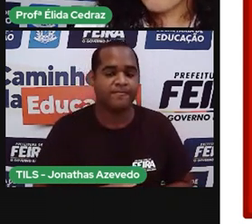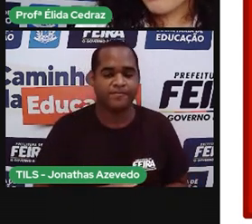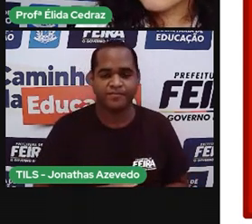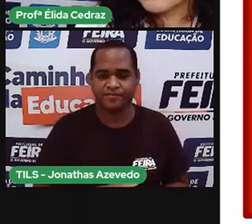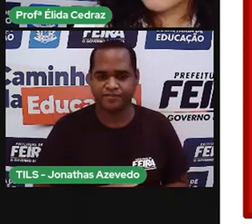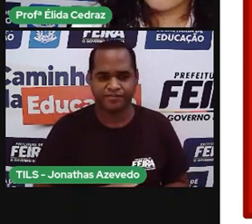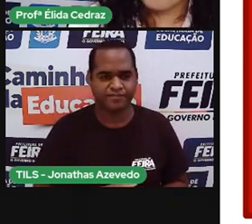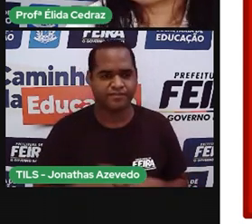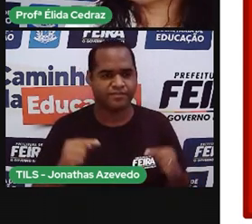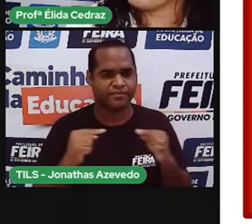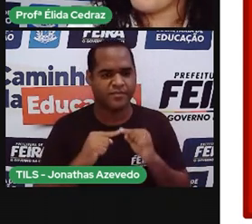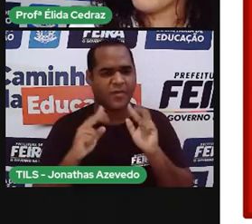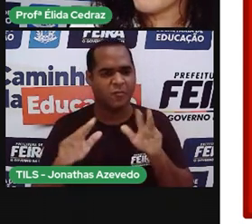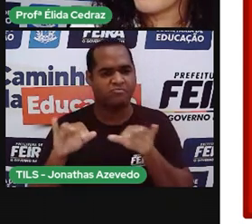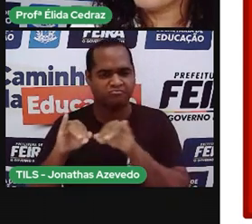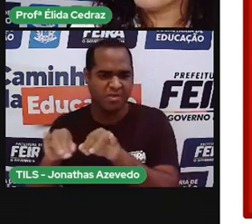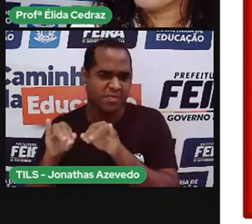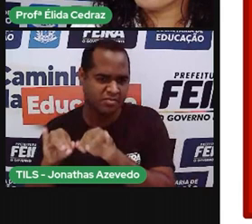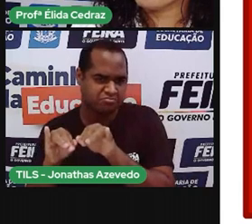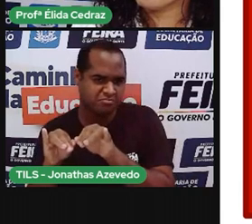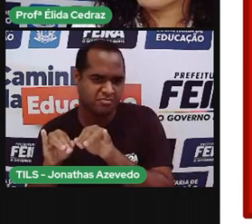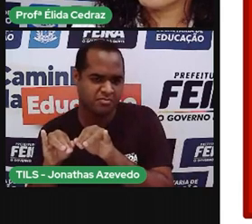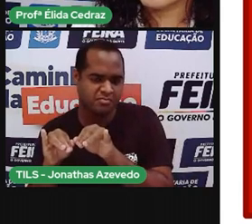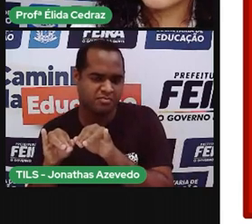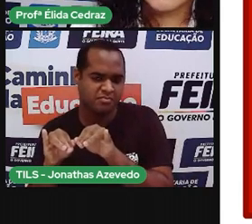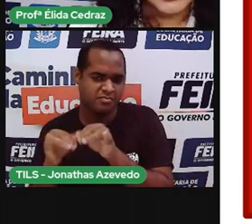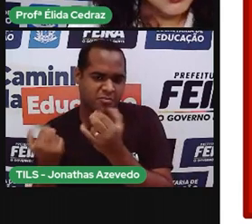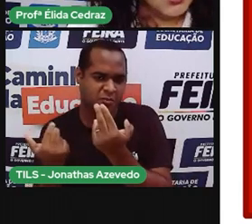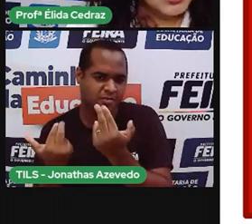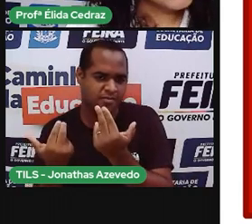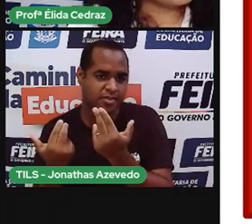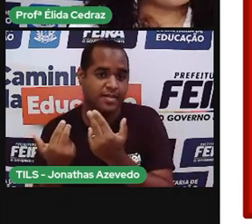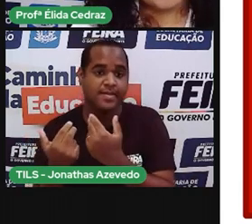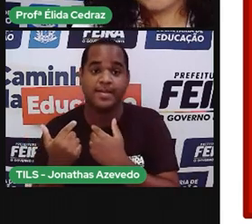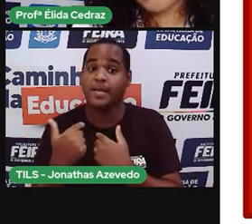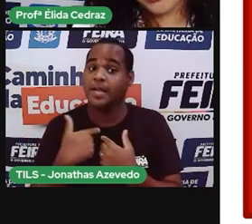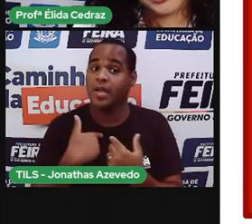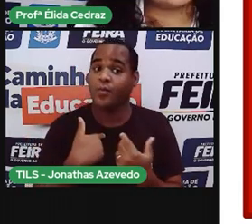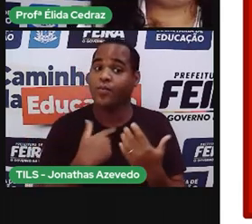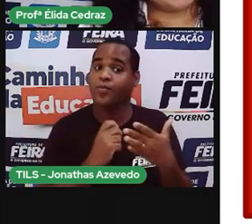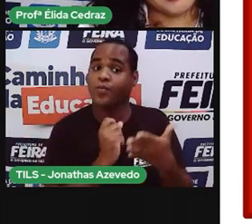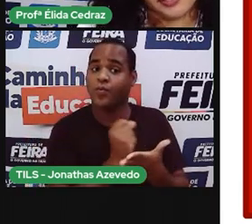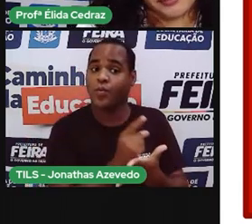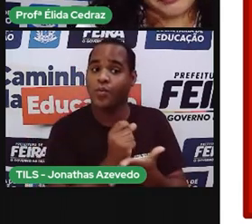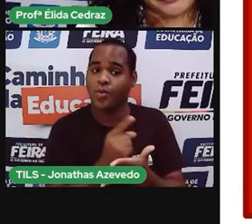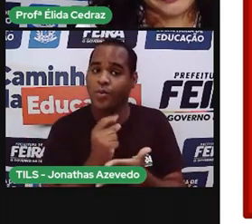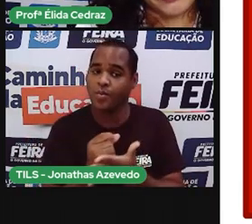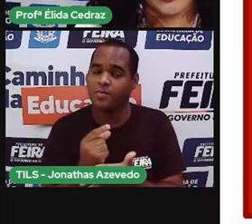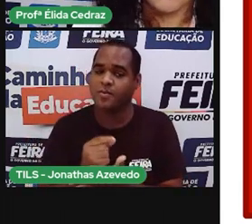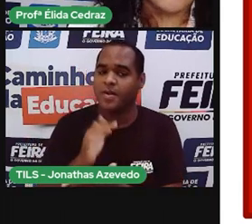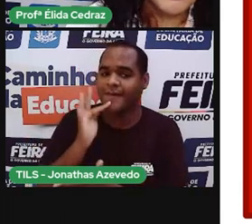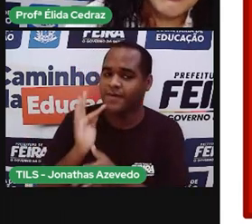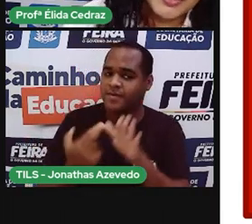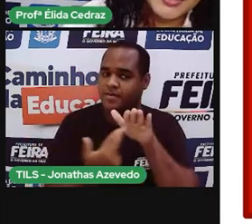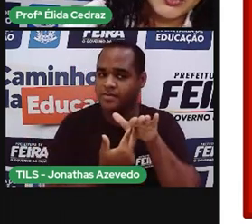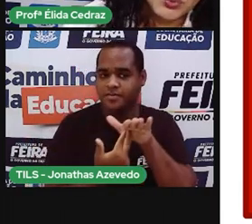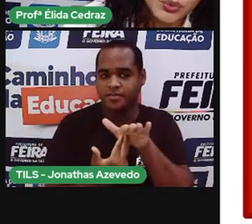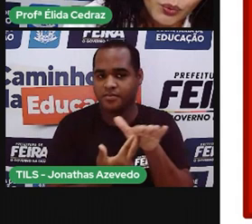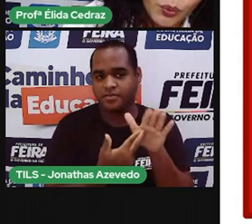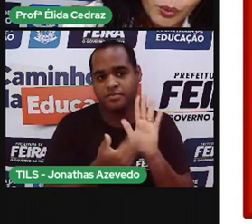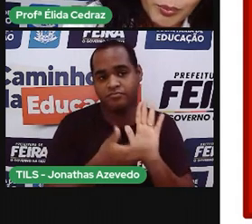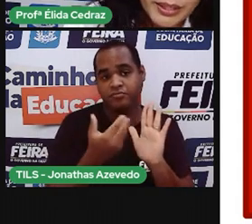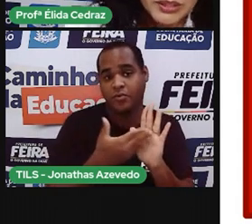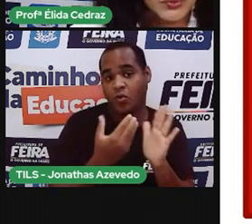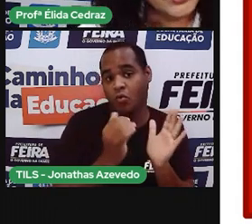É igualzinho como é no supermercado? Eu só compro frutas na feirinha. Ou na feirinha